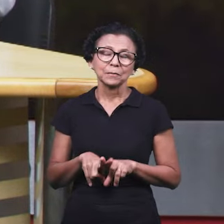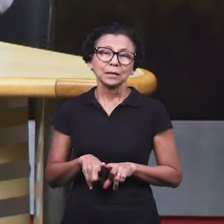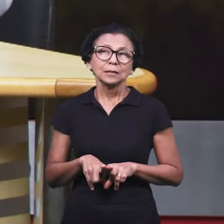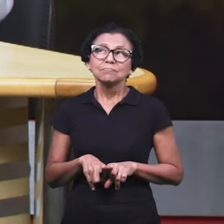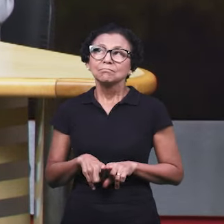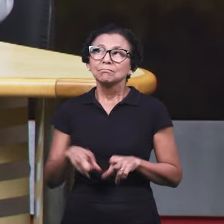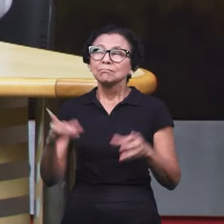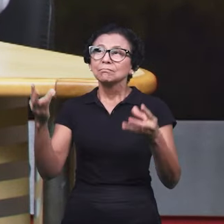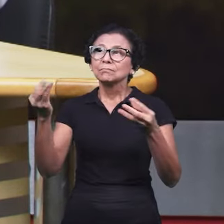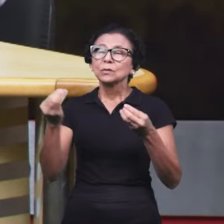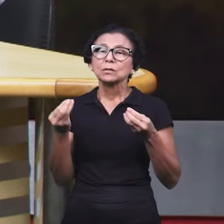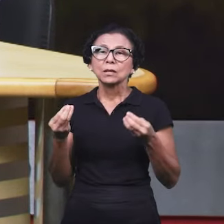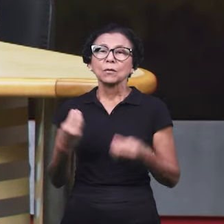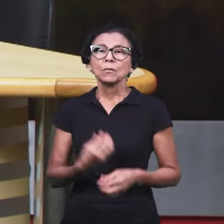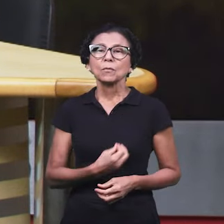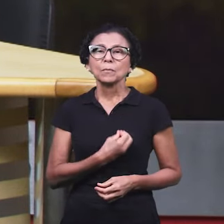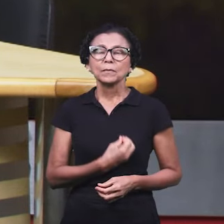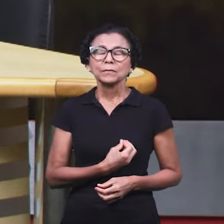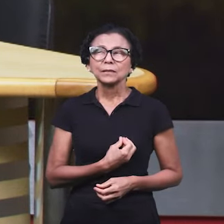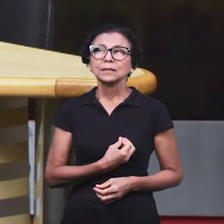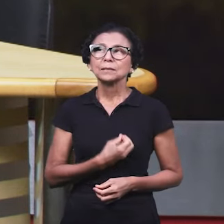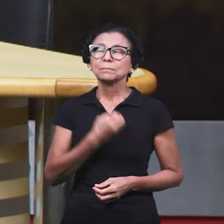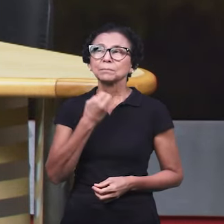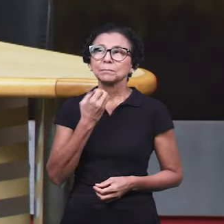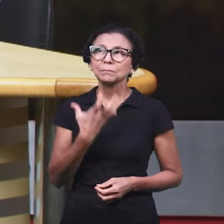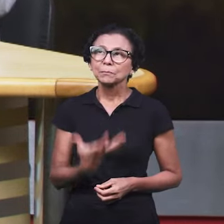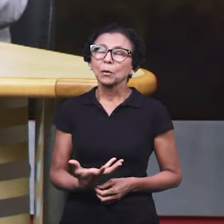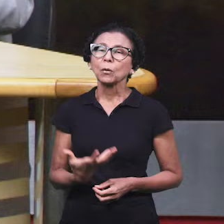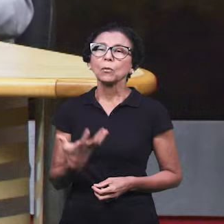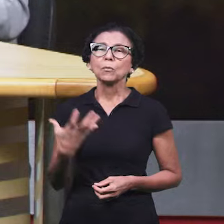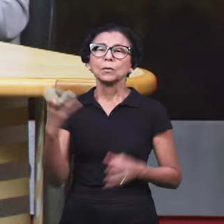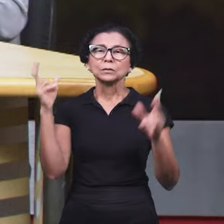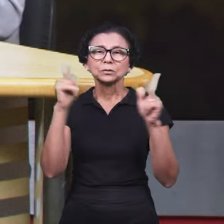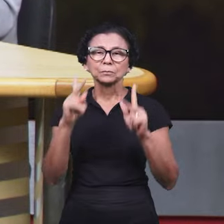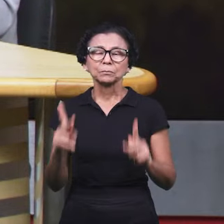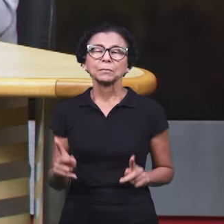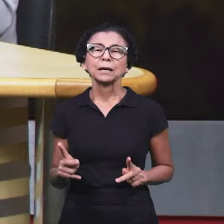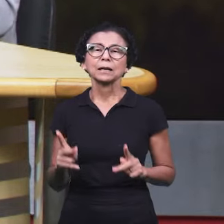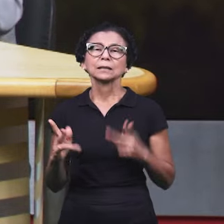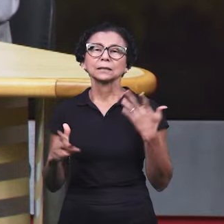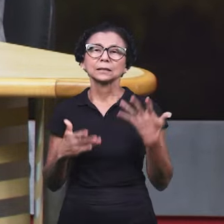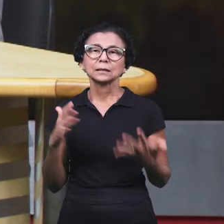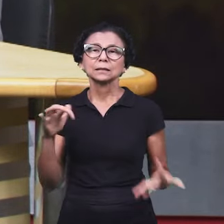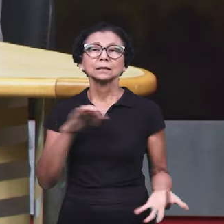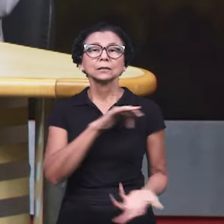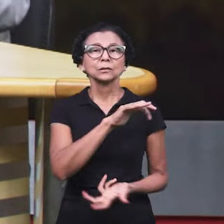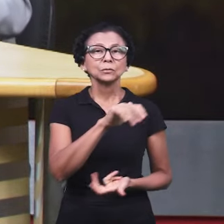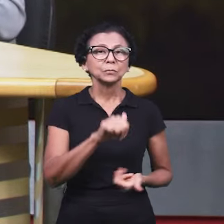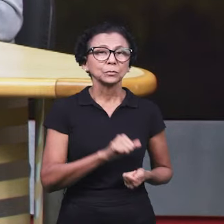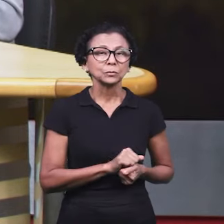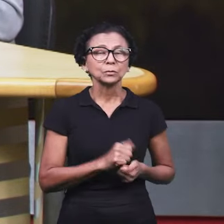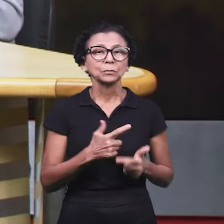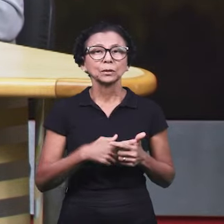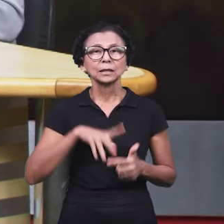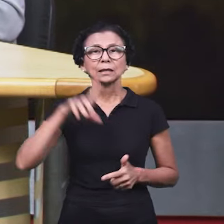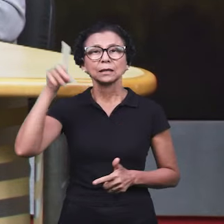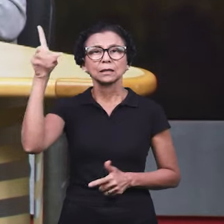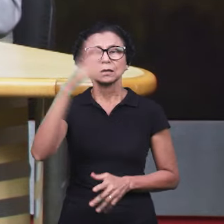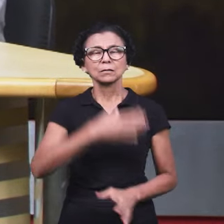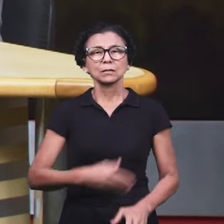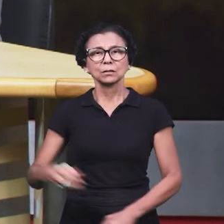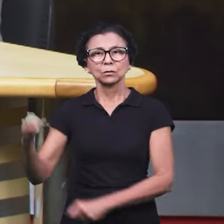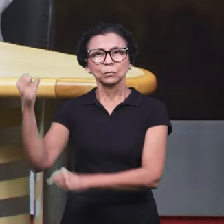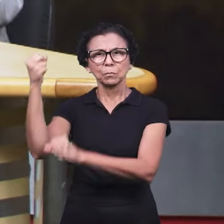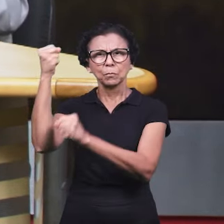E nesse contexto desse desse espaço da sombra do onipotente sob a mão do onipotente né